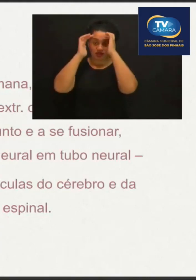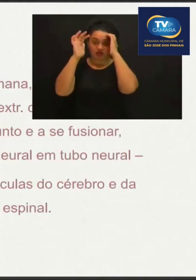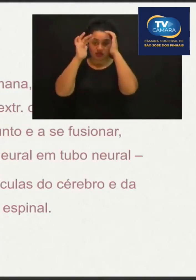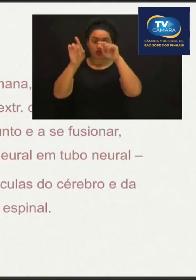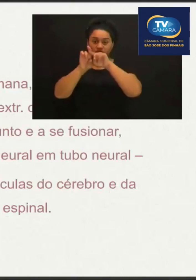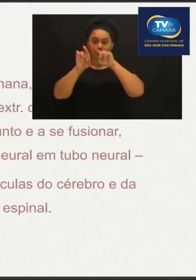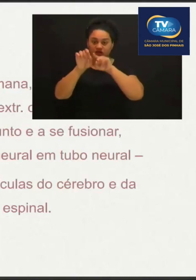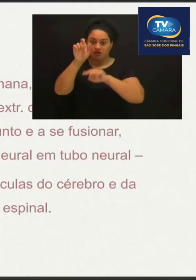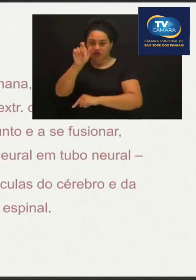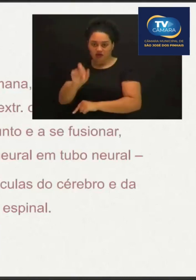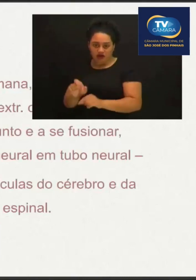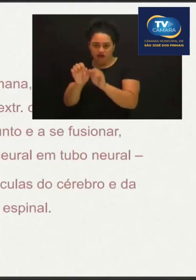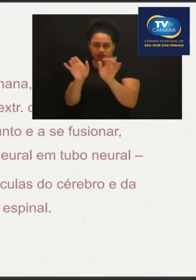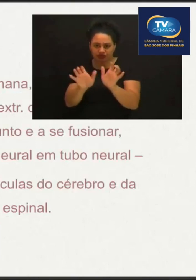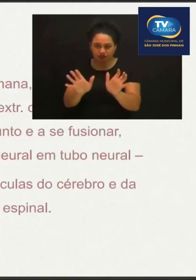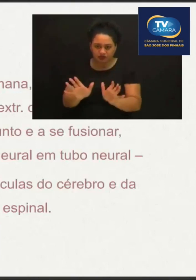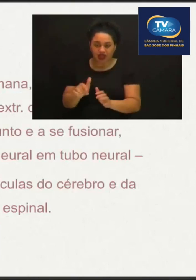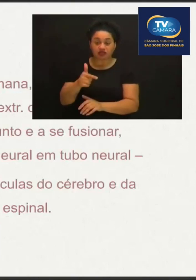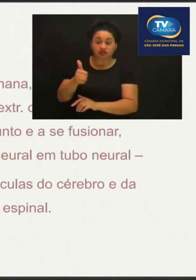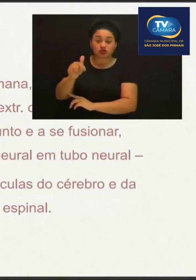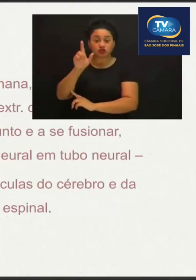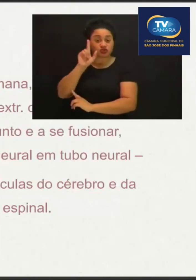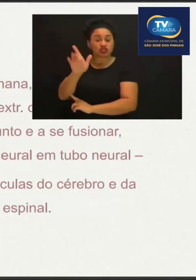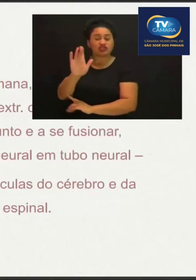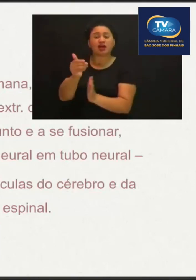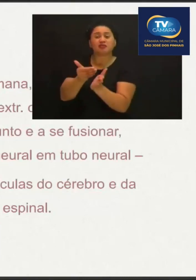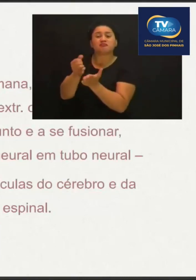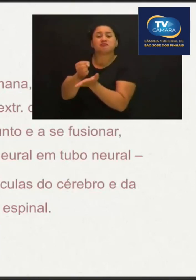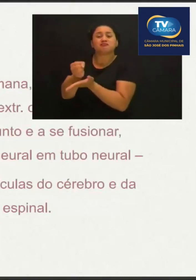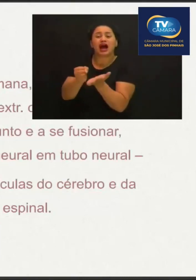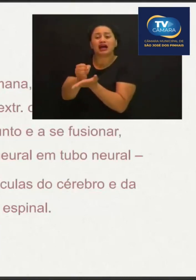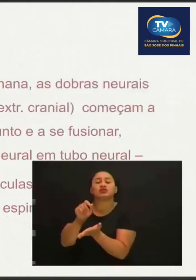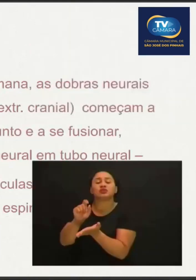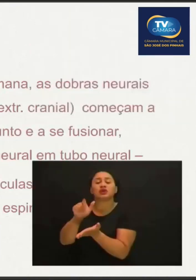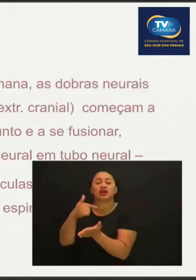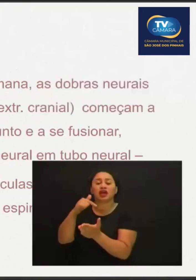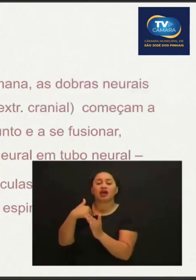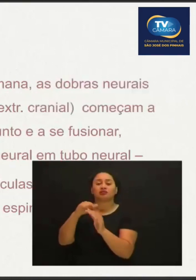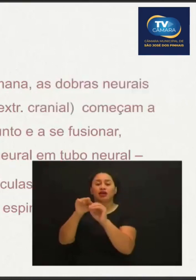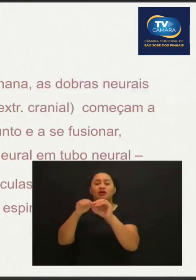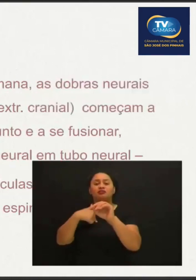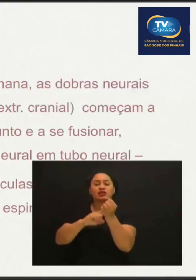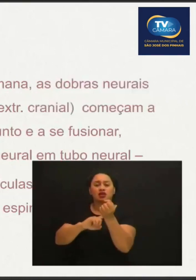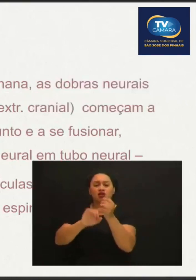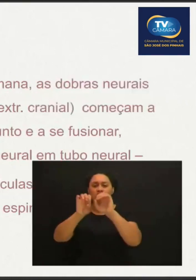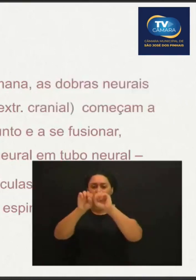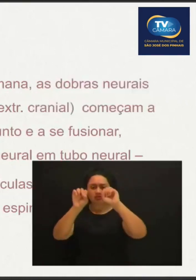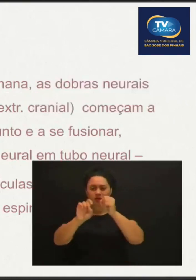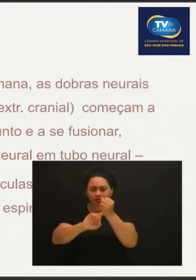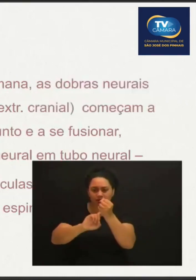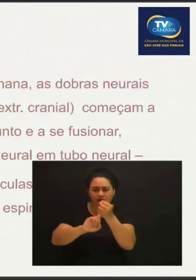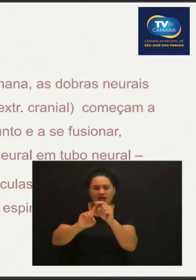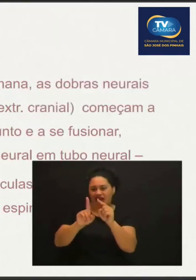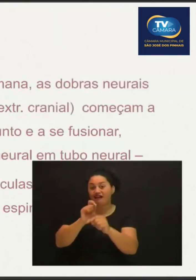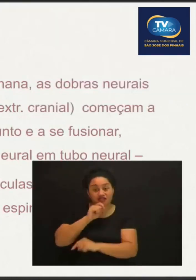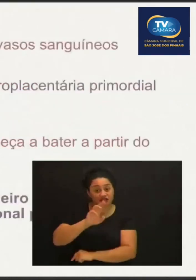21 dias e nós já temos os primórdios daquilo que será o sistema nervoso. Ainda não é sistema nervoso, mas já são os primórdios